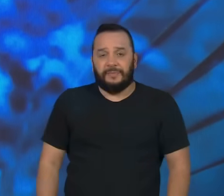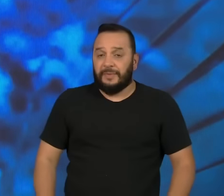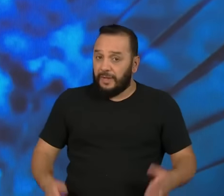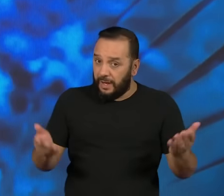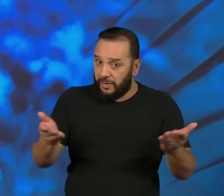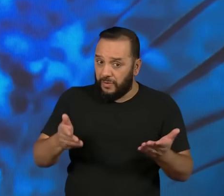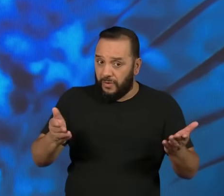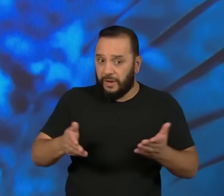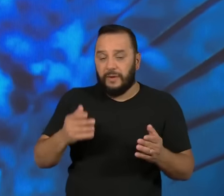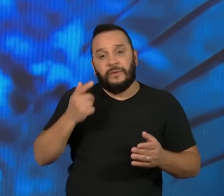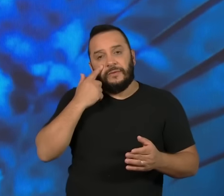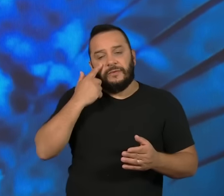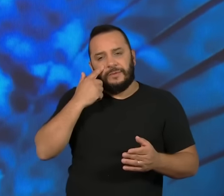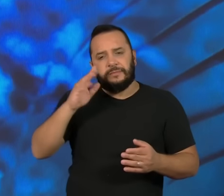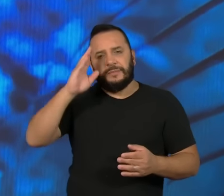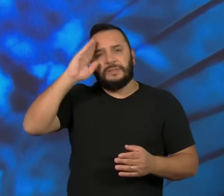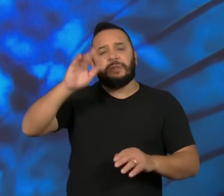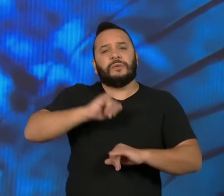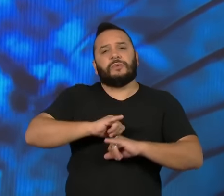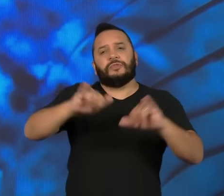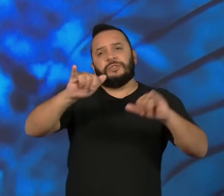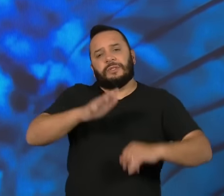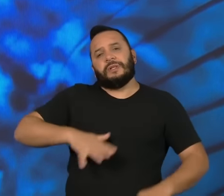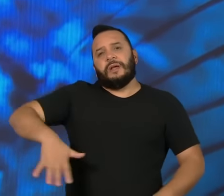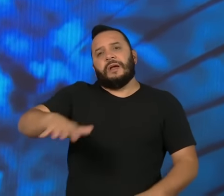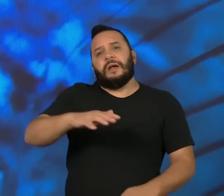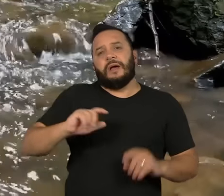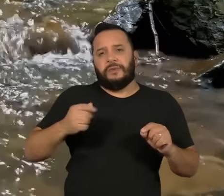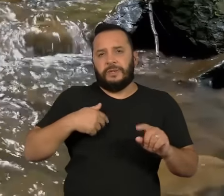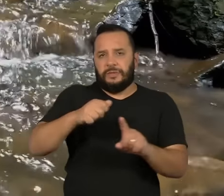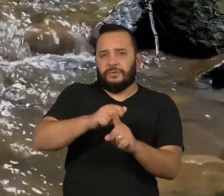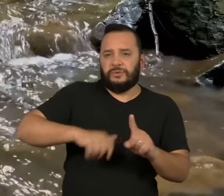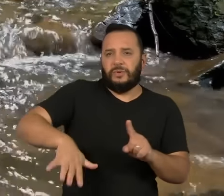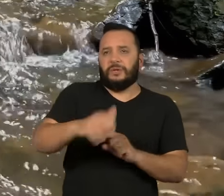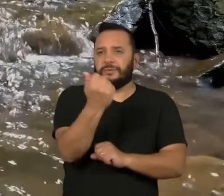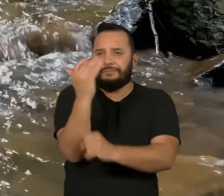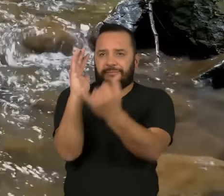Agora vamos às principais notícias da área socioambiental.